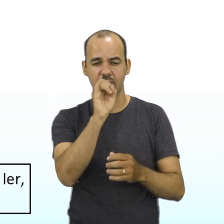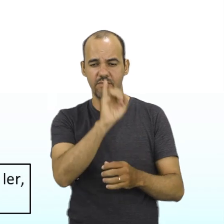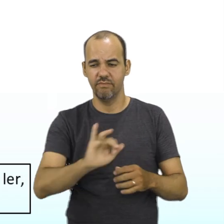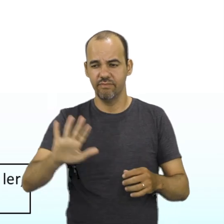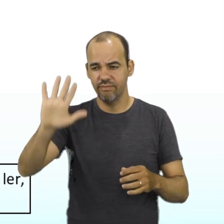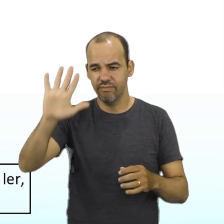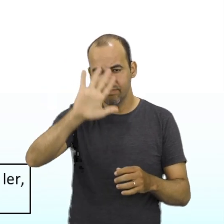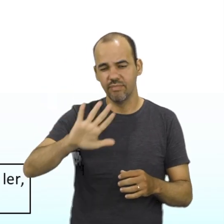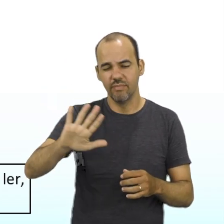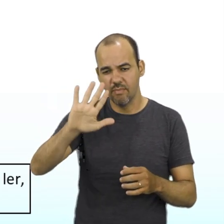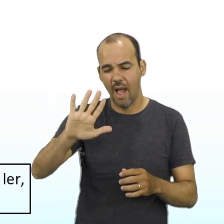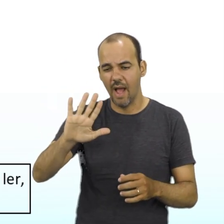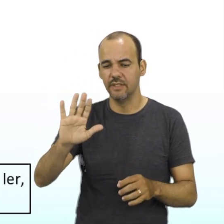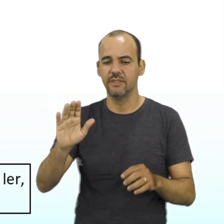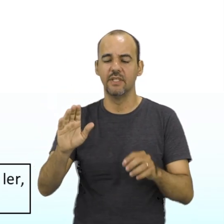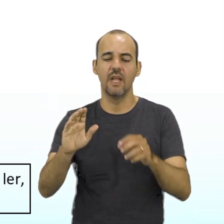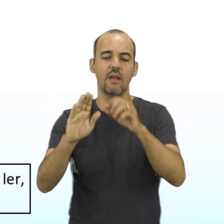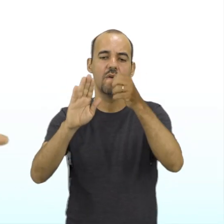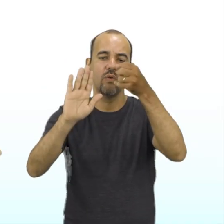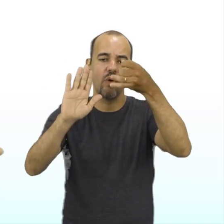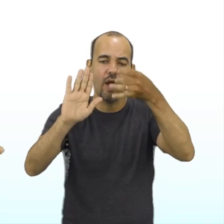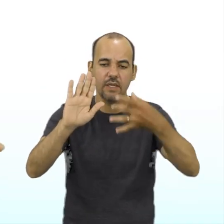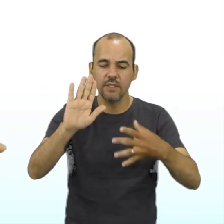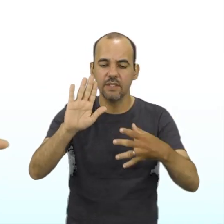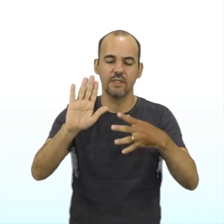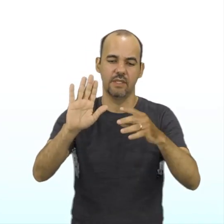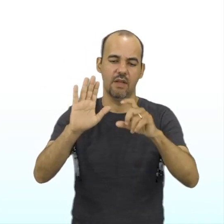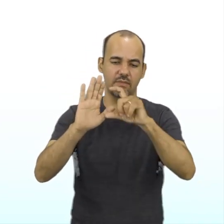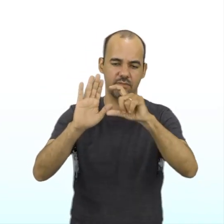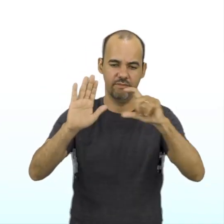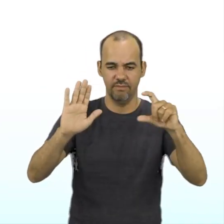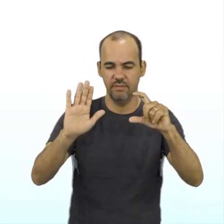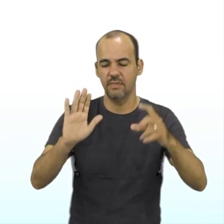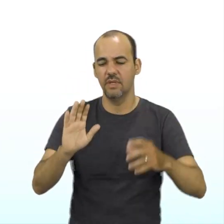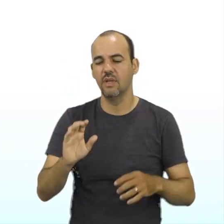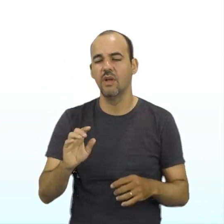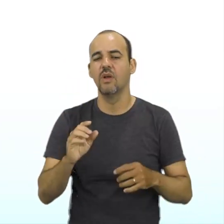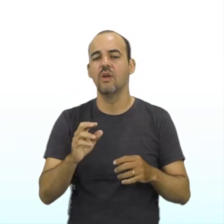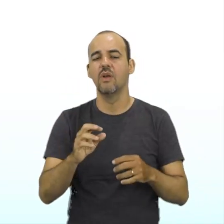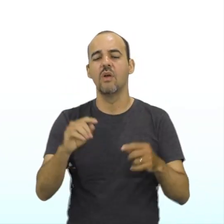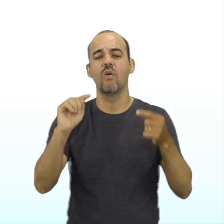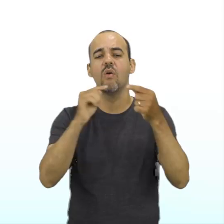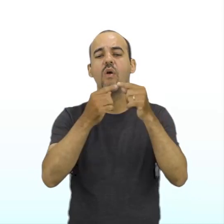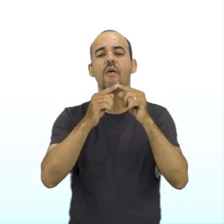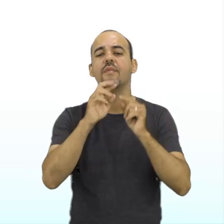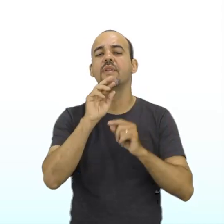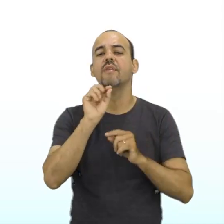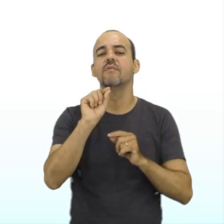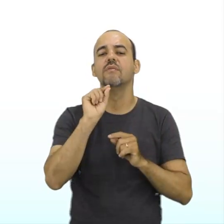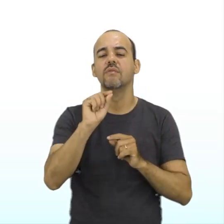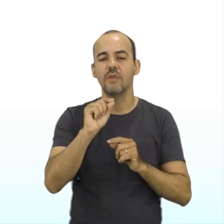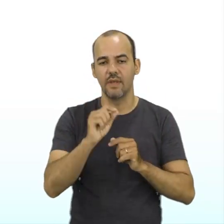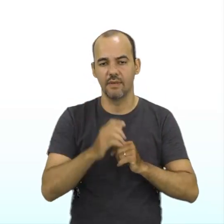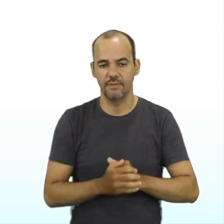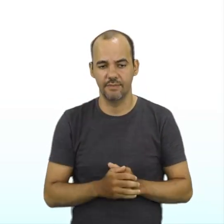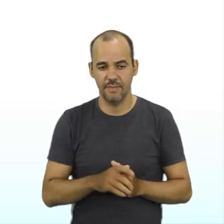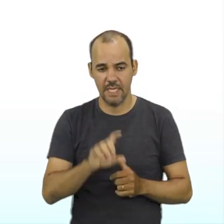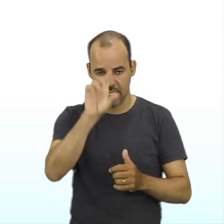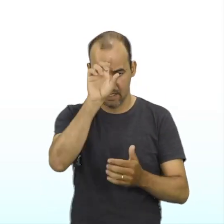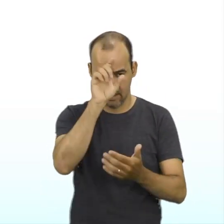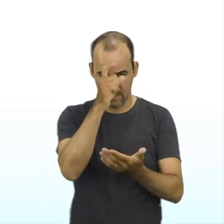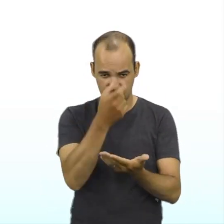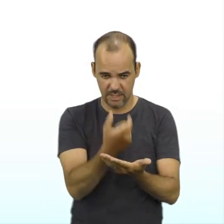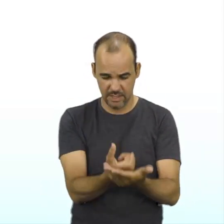a sinopse, constata-se que... Então, só para a gente entender um conhecimento adicional, a dislexia é